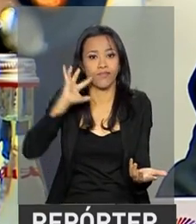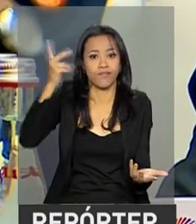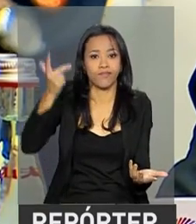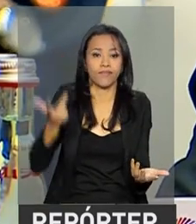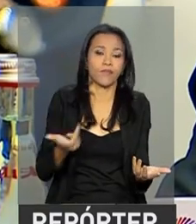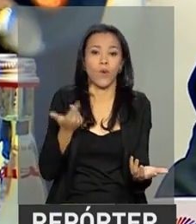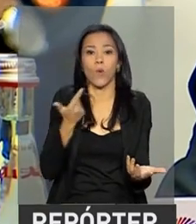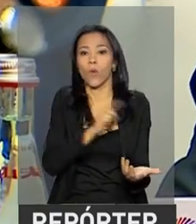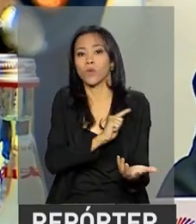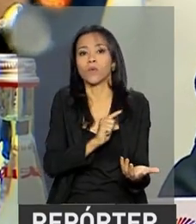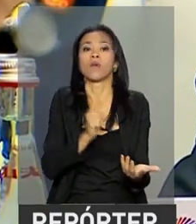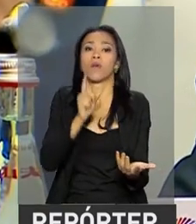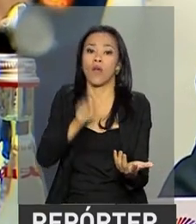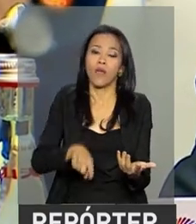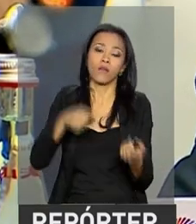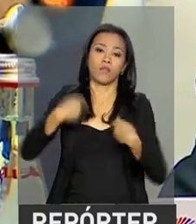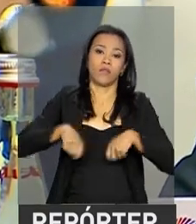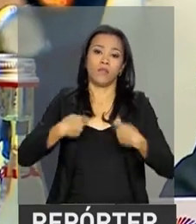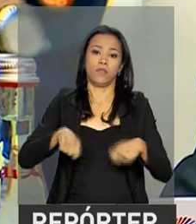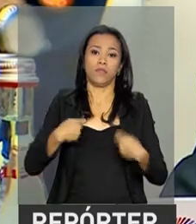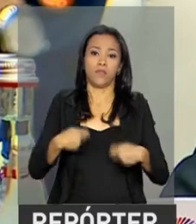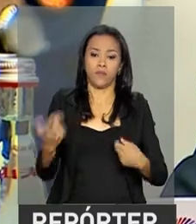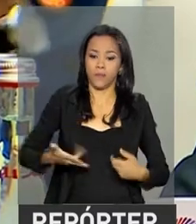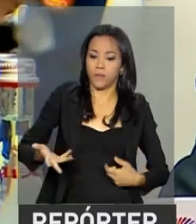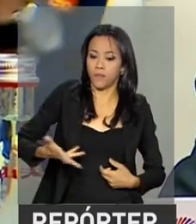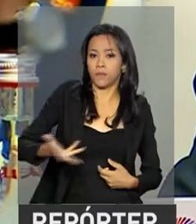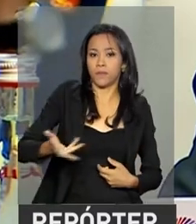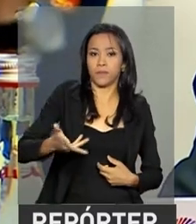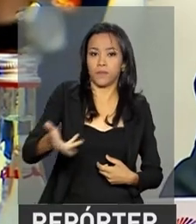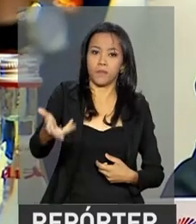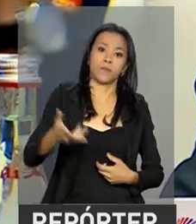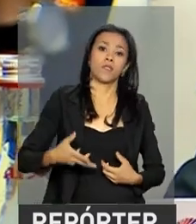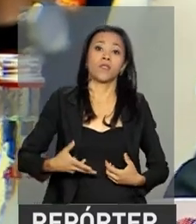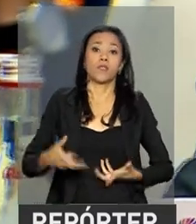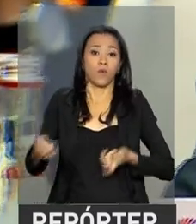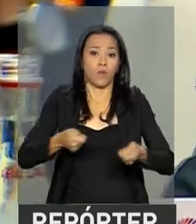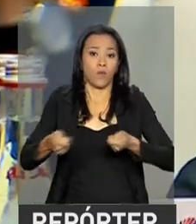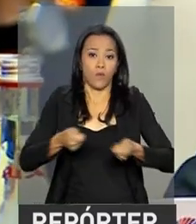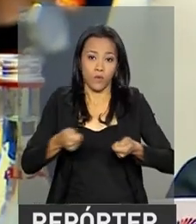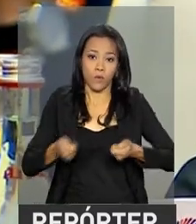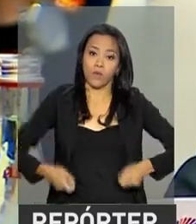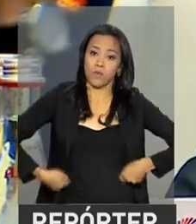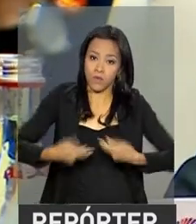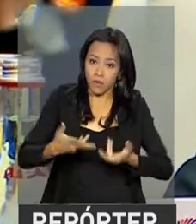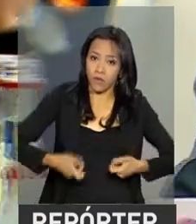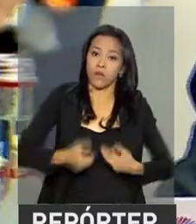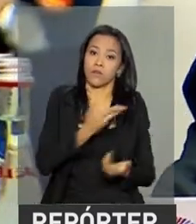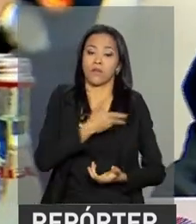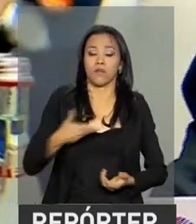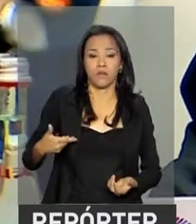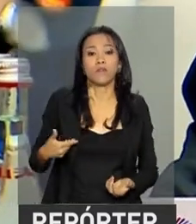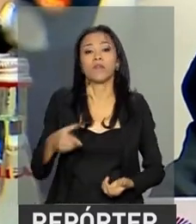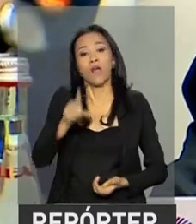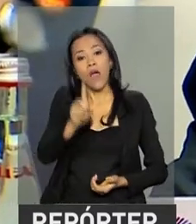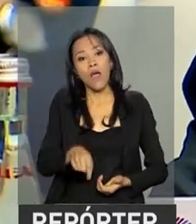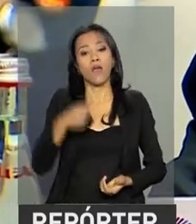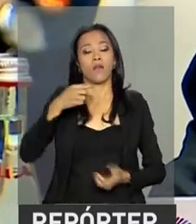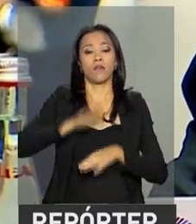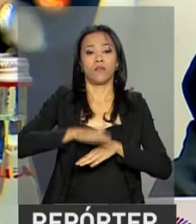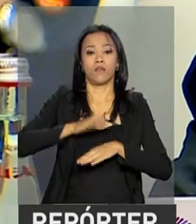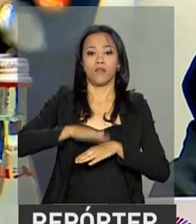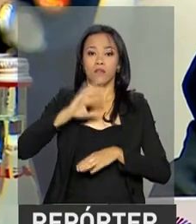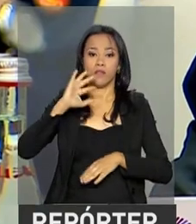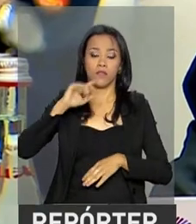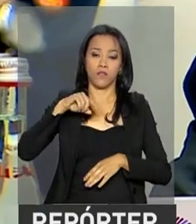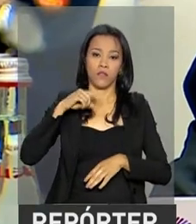remediar a expansão acelerada dos gastos públicos. E foi o que passamos a fazer por